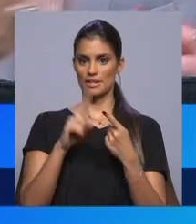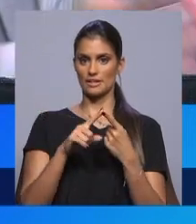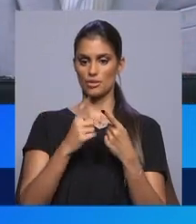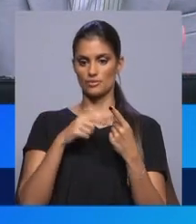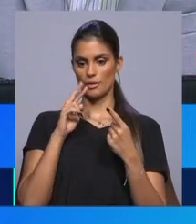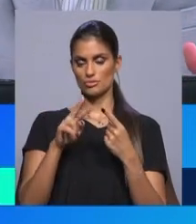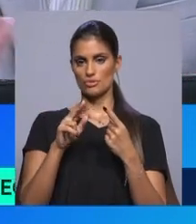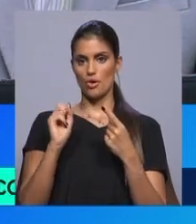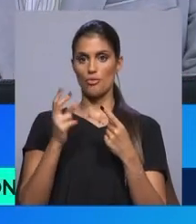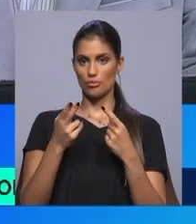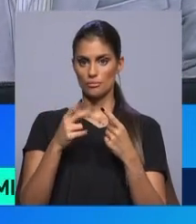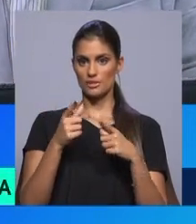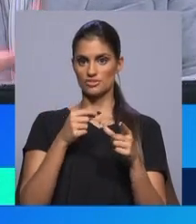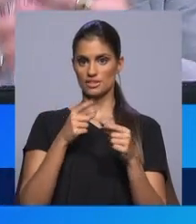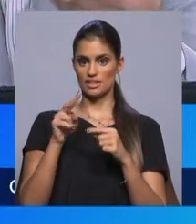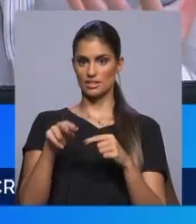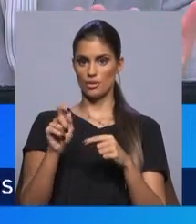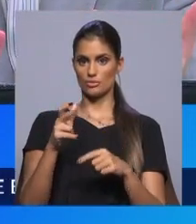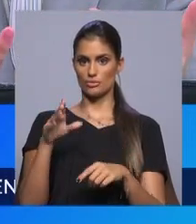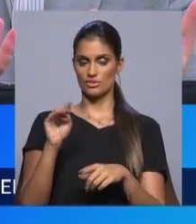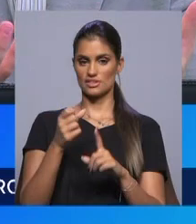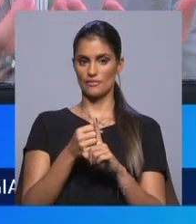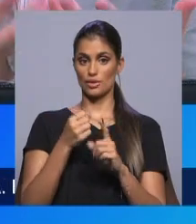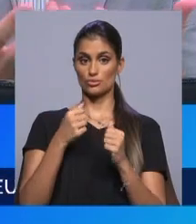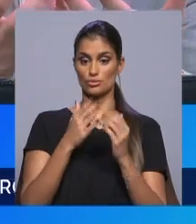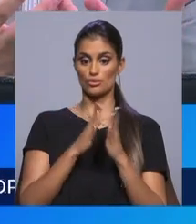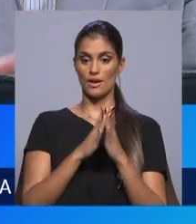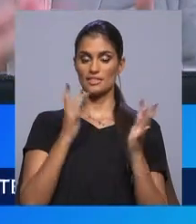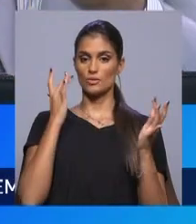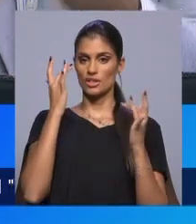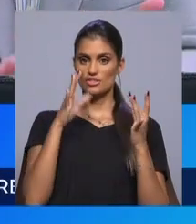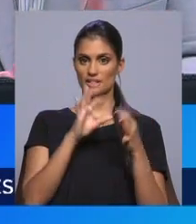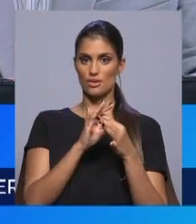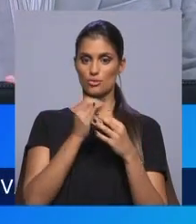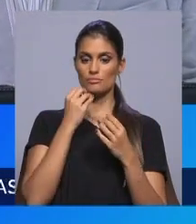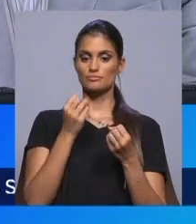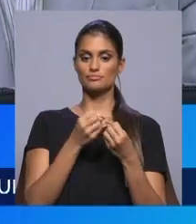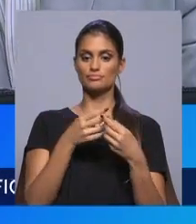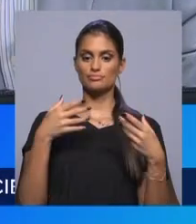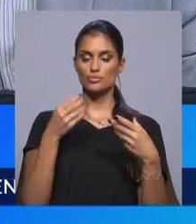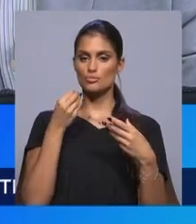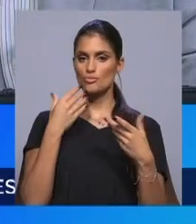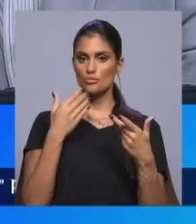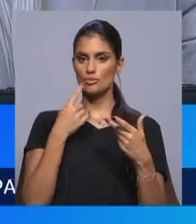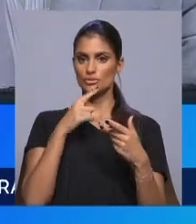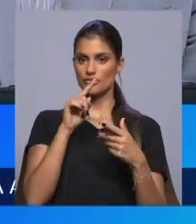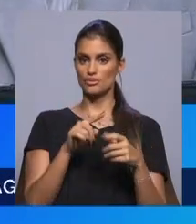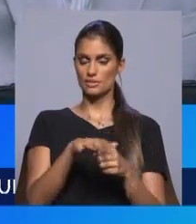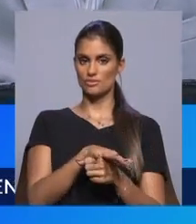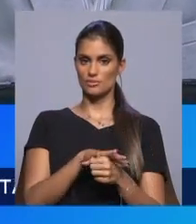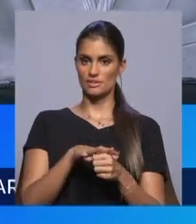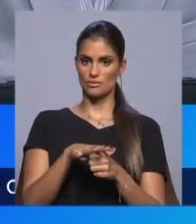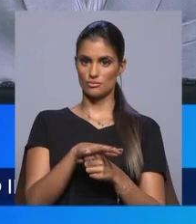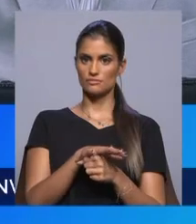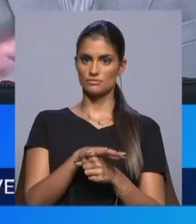encontramos, ou então uma estrela de neutrões que desafia tudo aquilo que são as teorias sobre como é que elas se formam e, portanto, lança mais um puzzle para